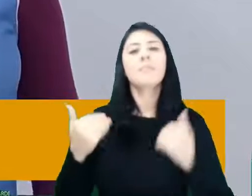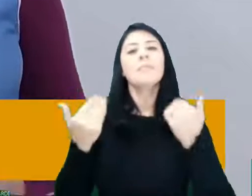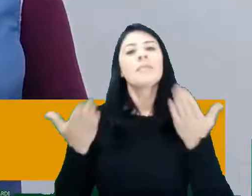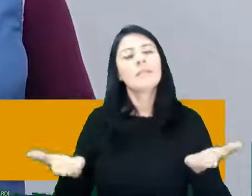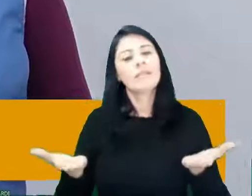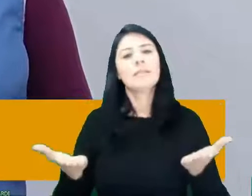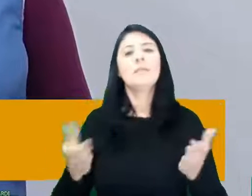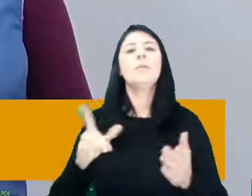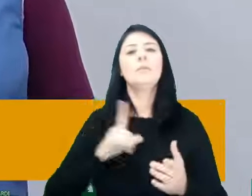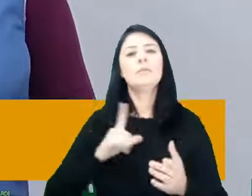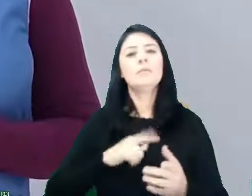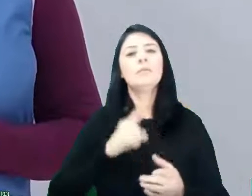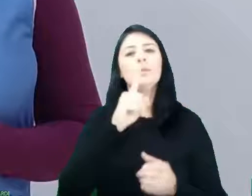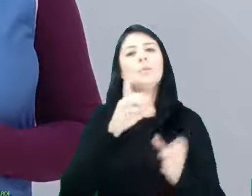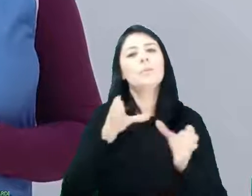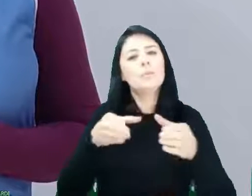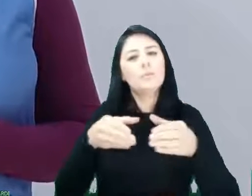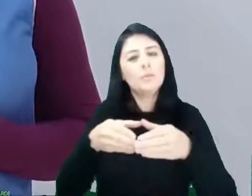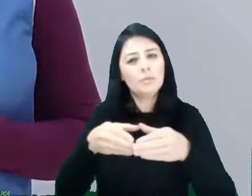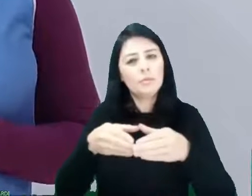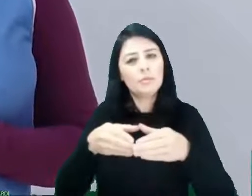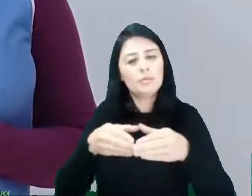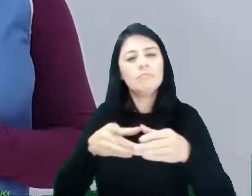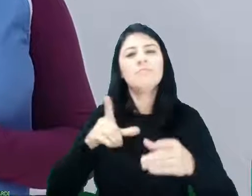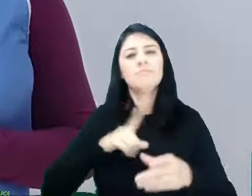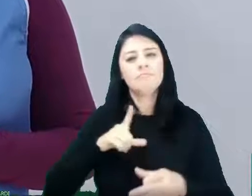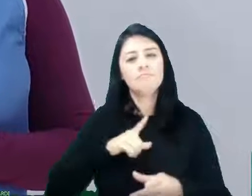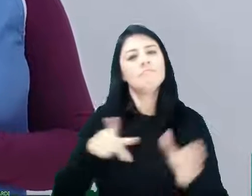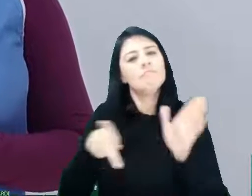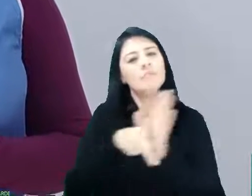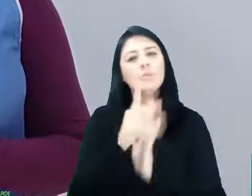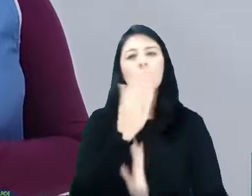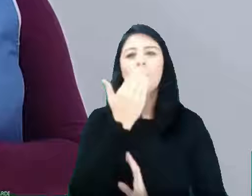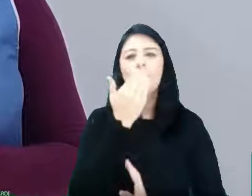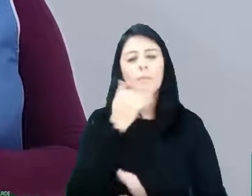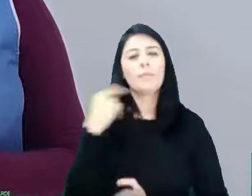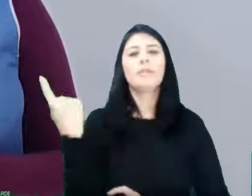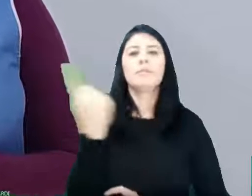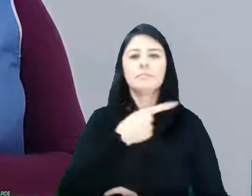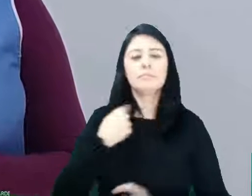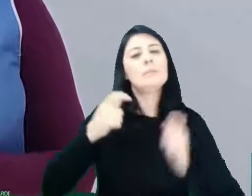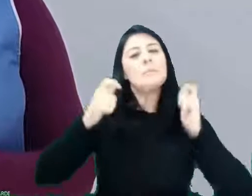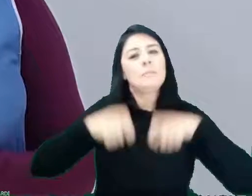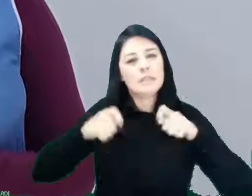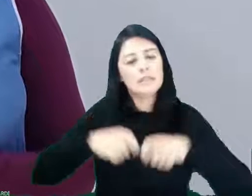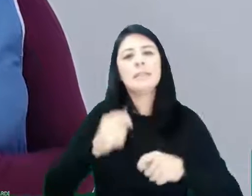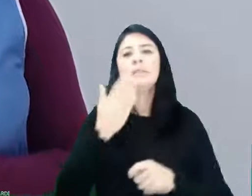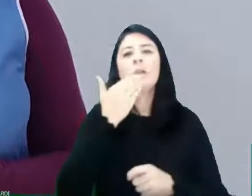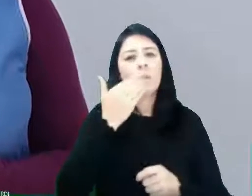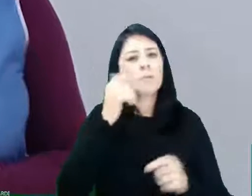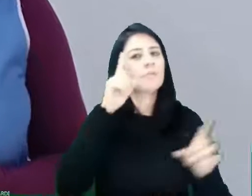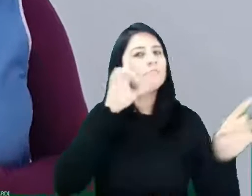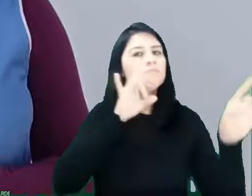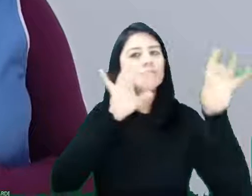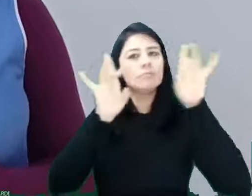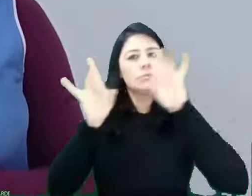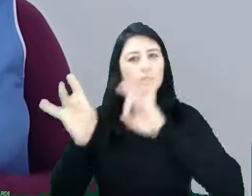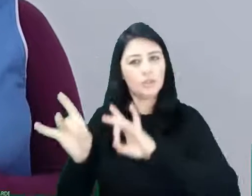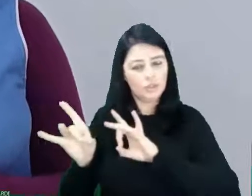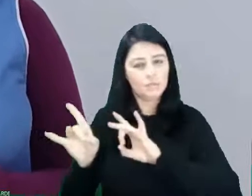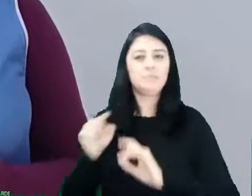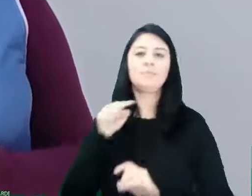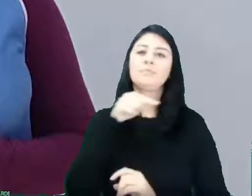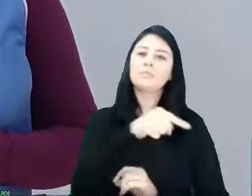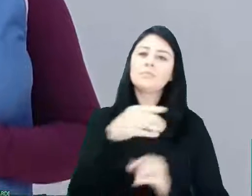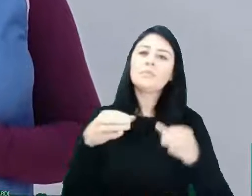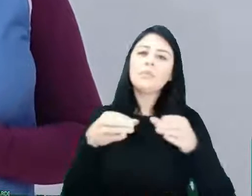Então, assim, existe um grupo alimentar que nós devemos nos alimentar diariamente.